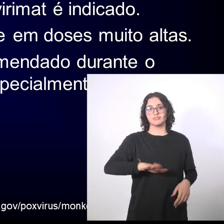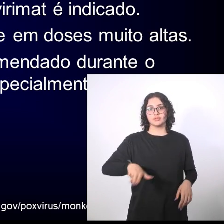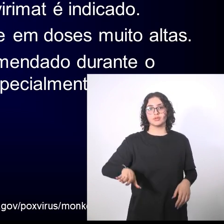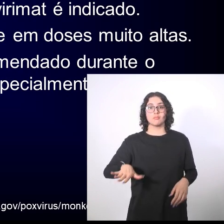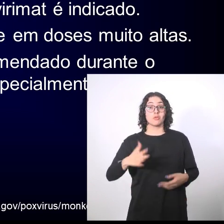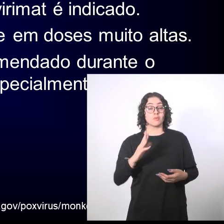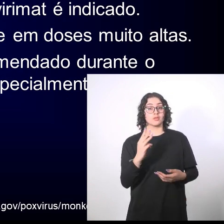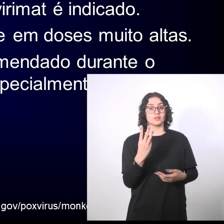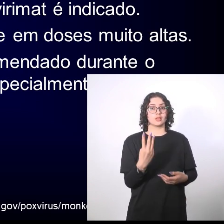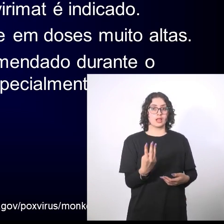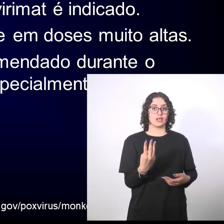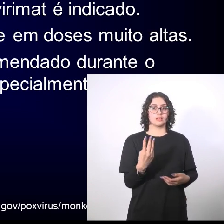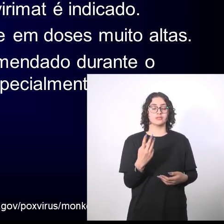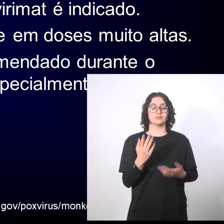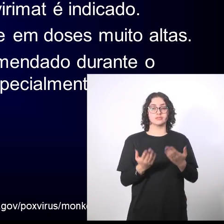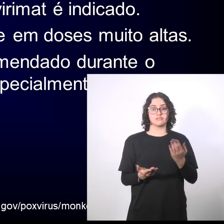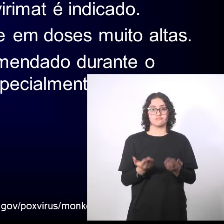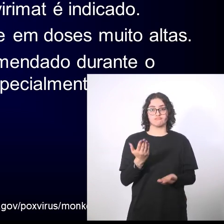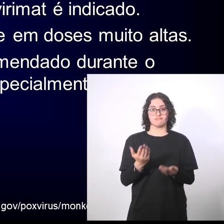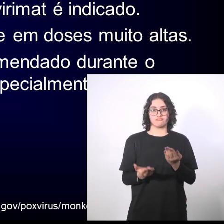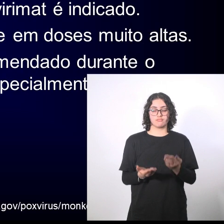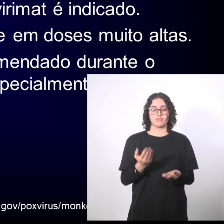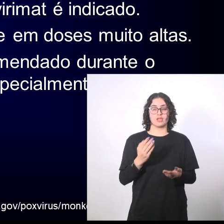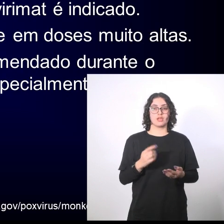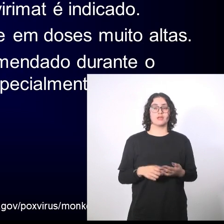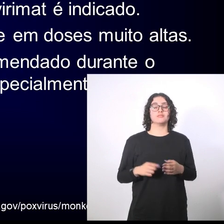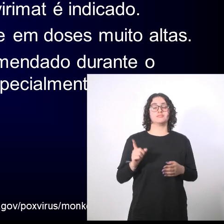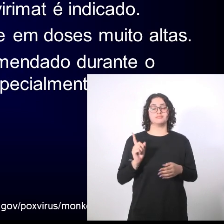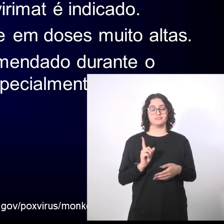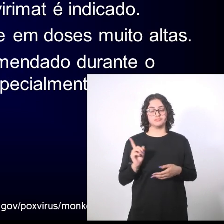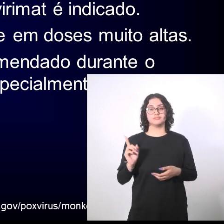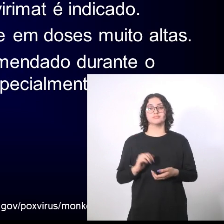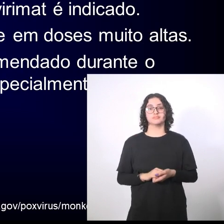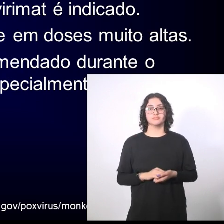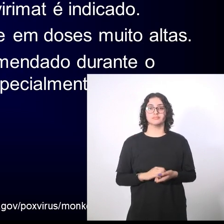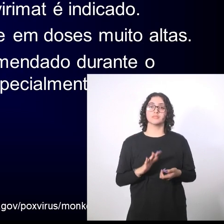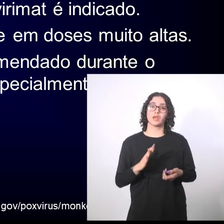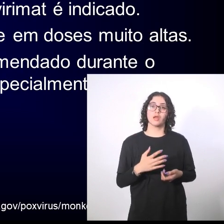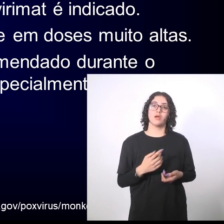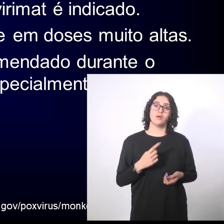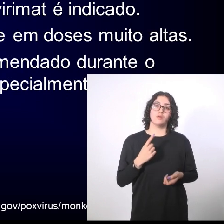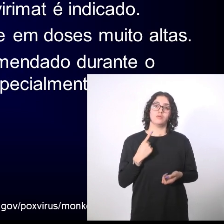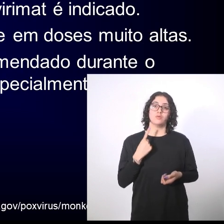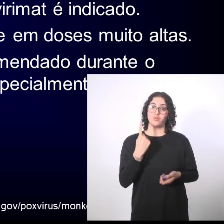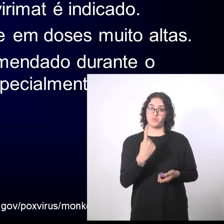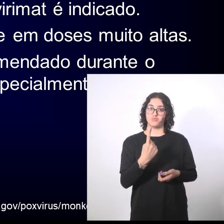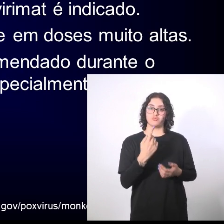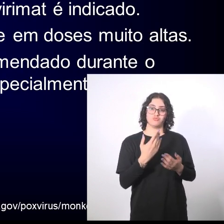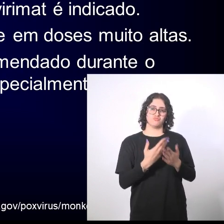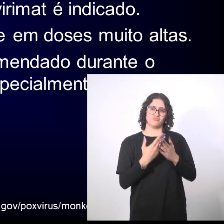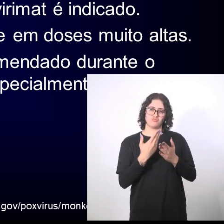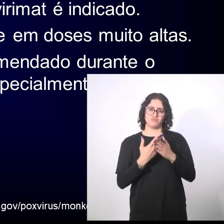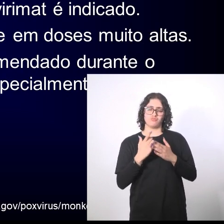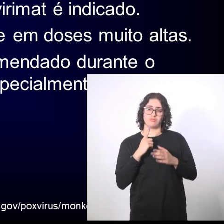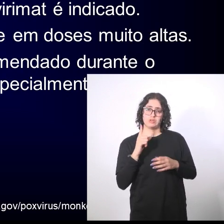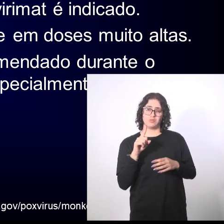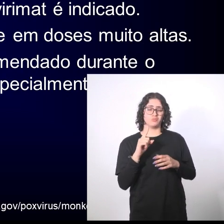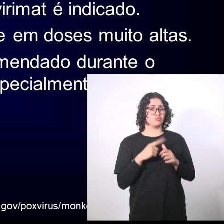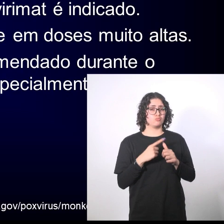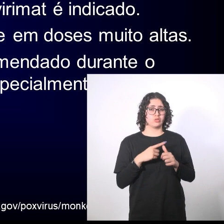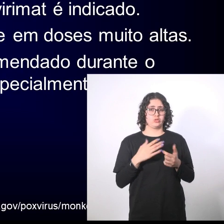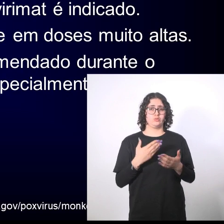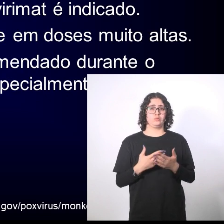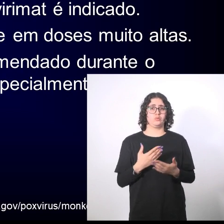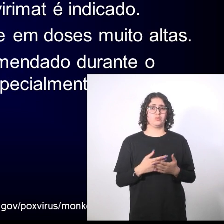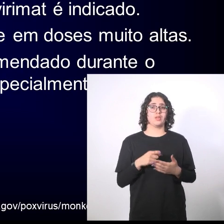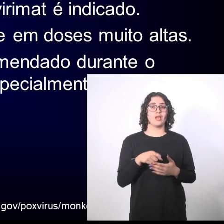3 quilos, essa é a indicação que ela tem pelo FDA, em pelo menos um pequeno estudo, obviamente a experiência é mínima com